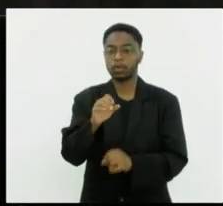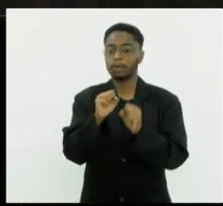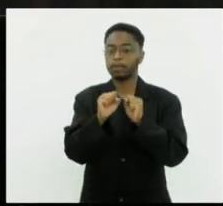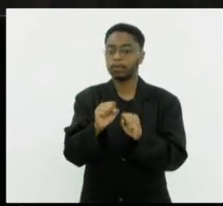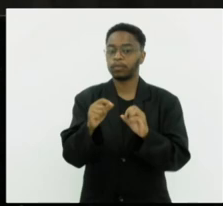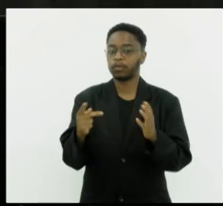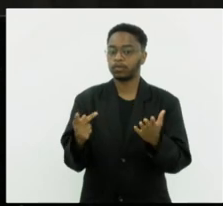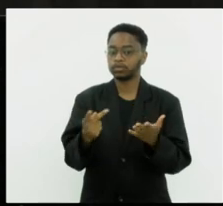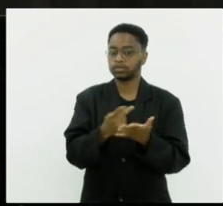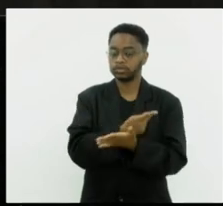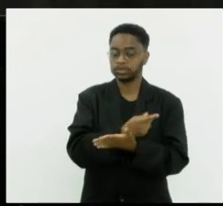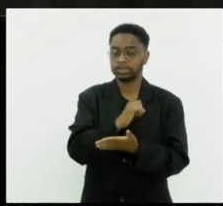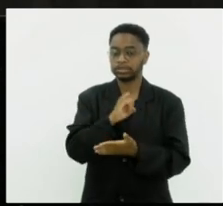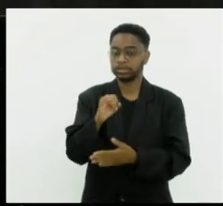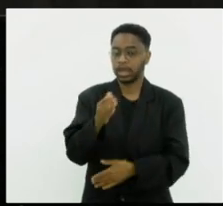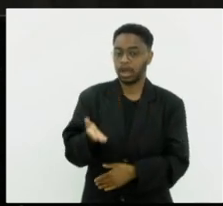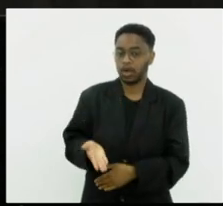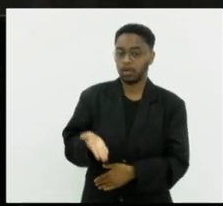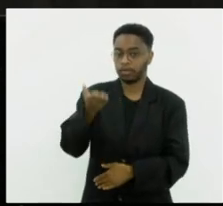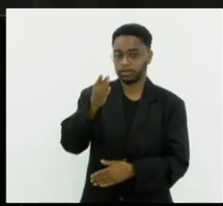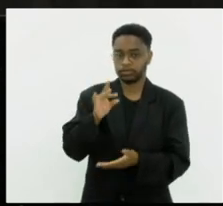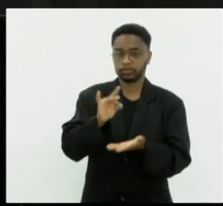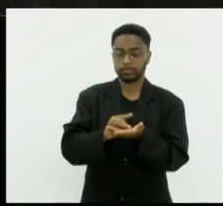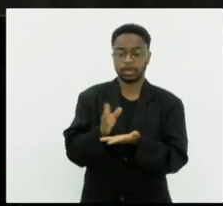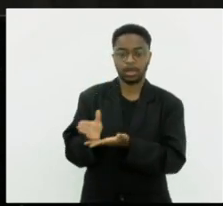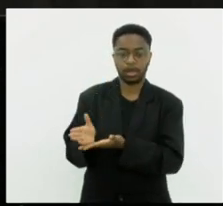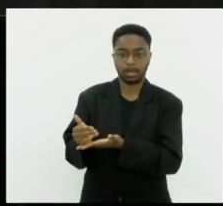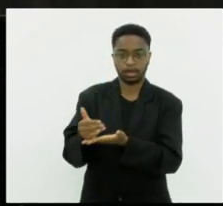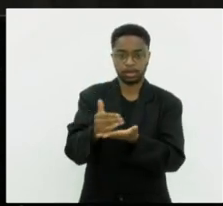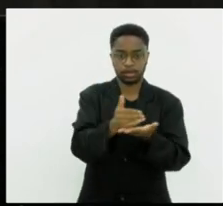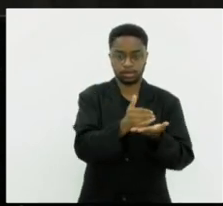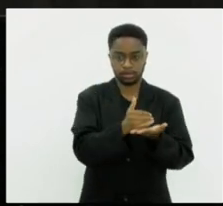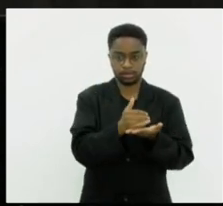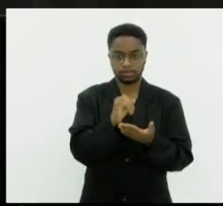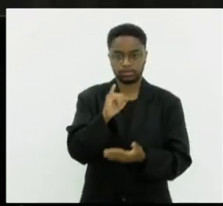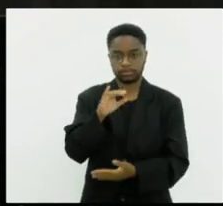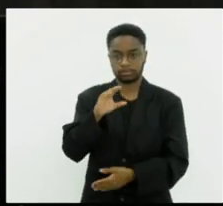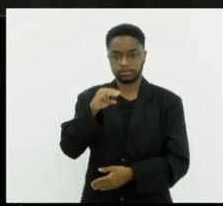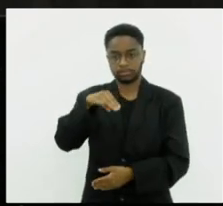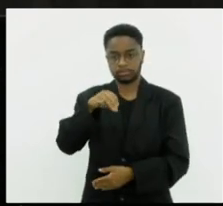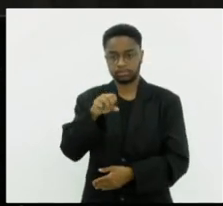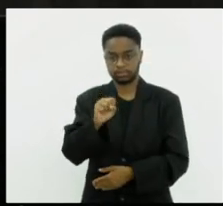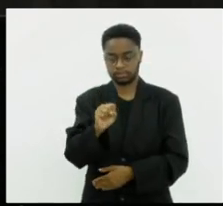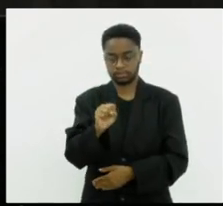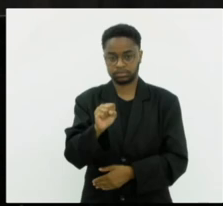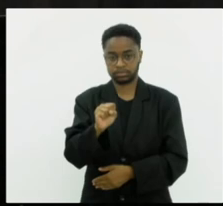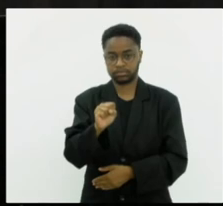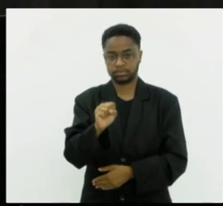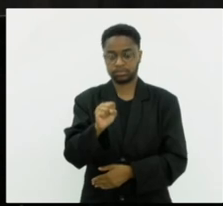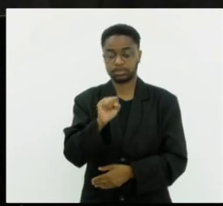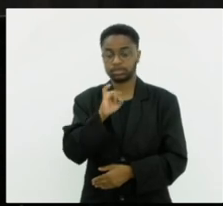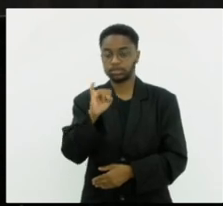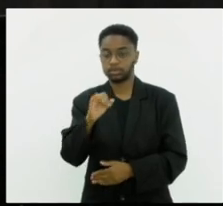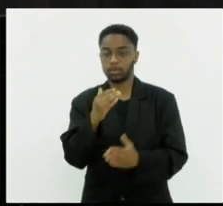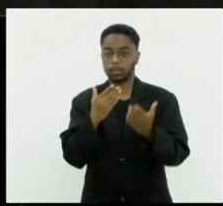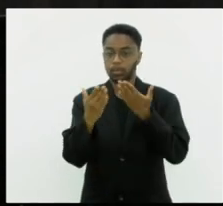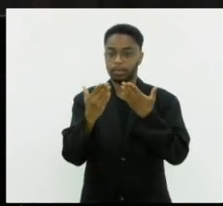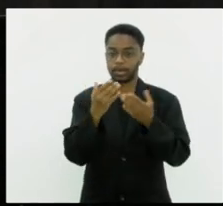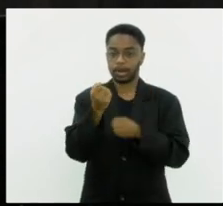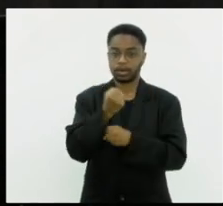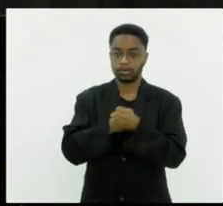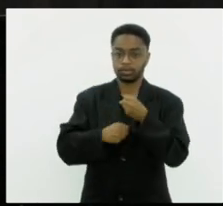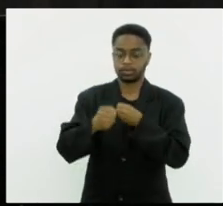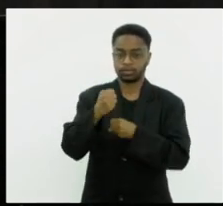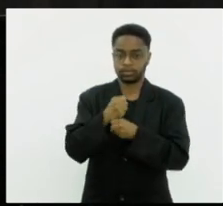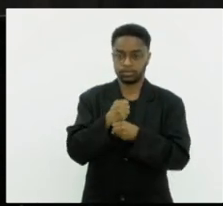condicionada a um aumento real de arrecadação do ICMS comparado com o ano